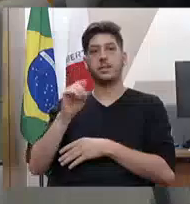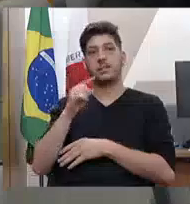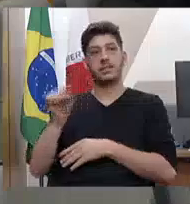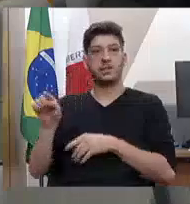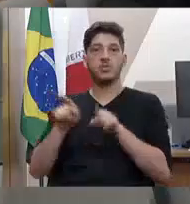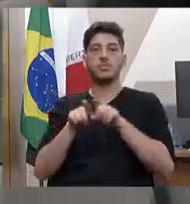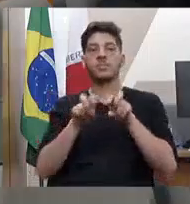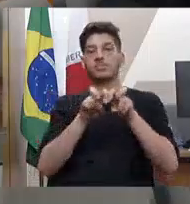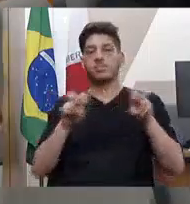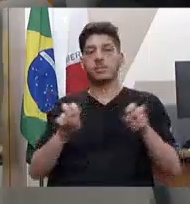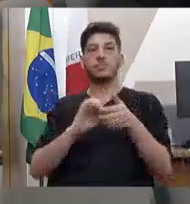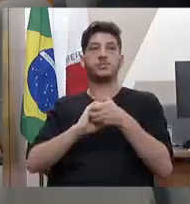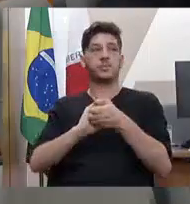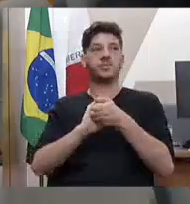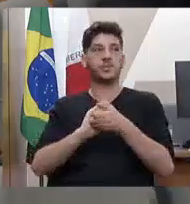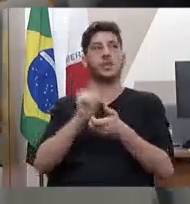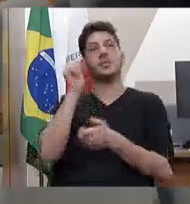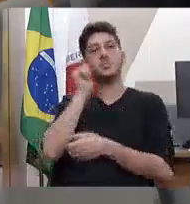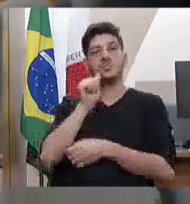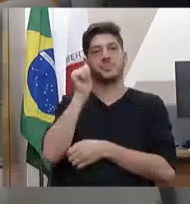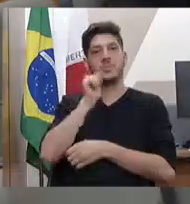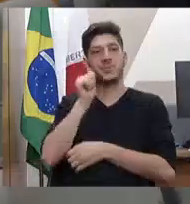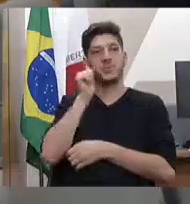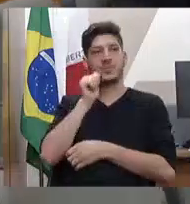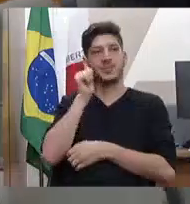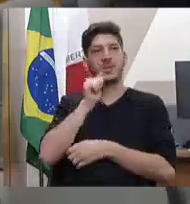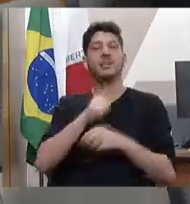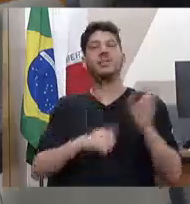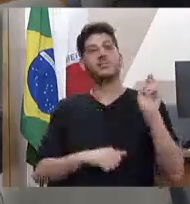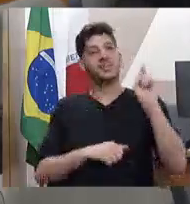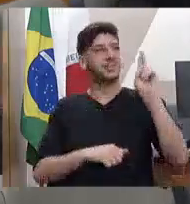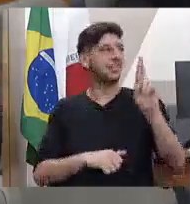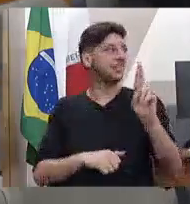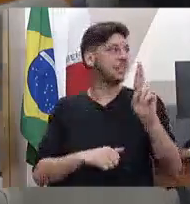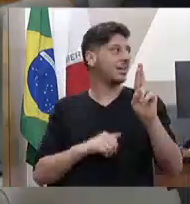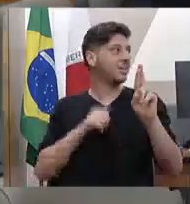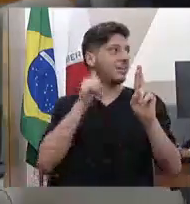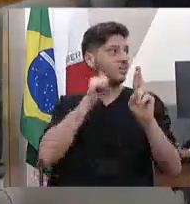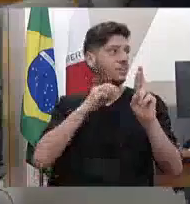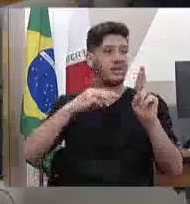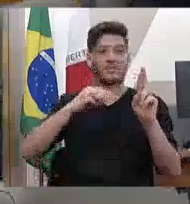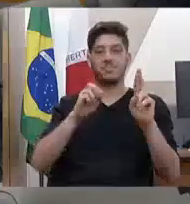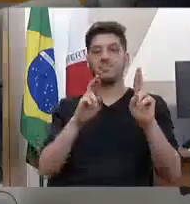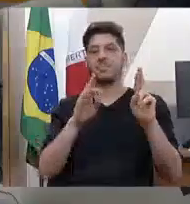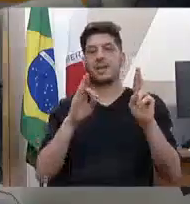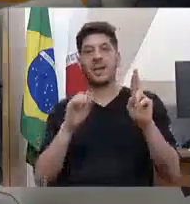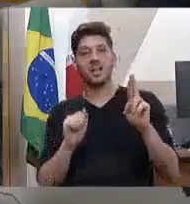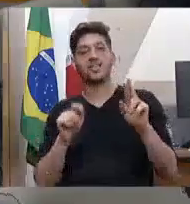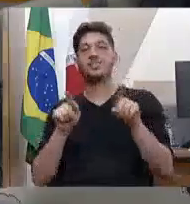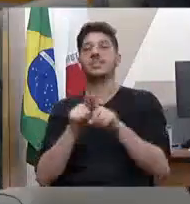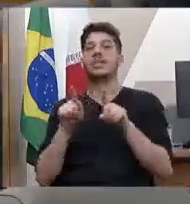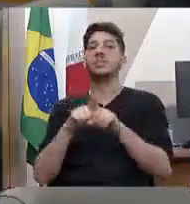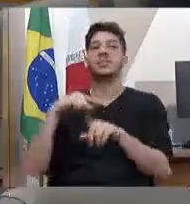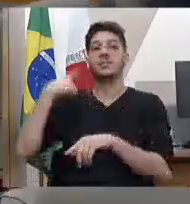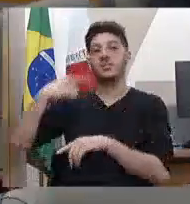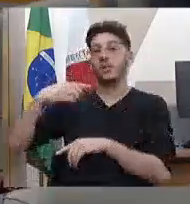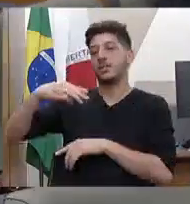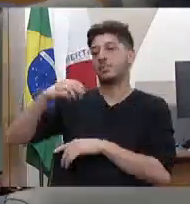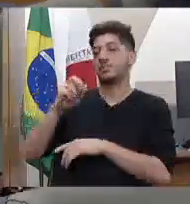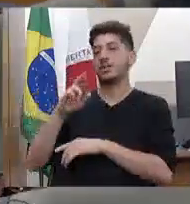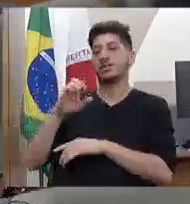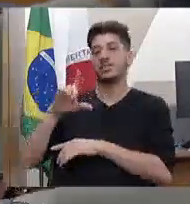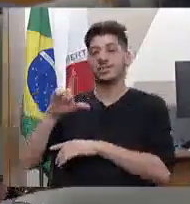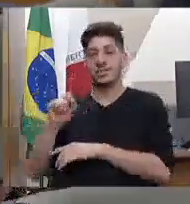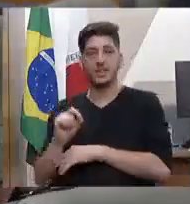cumprimentar as mulheres através da Doutora Marta né Dr Marcelo Melinda